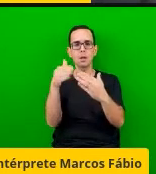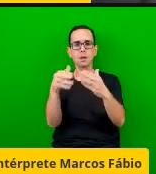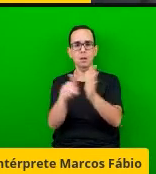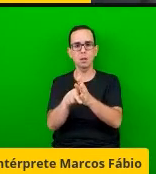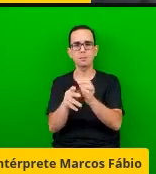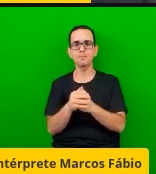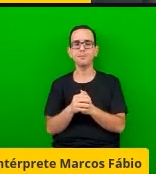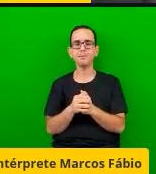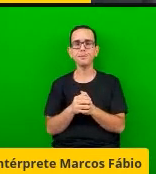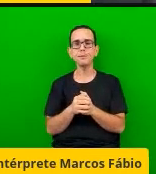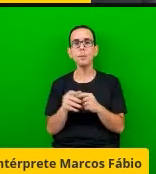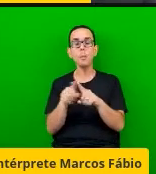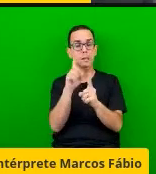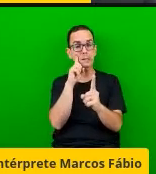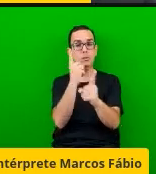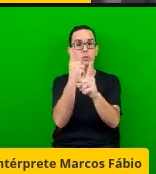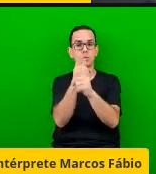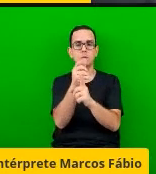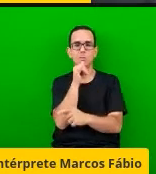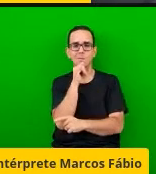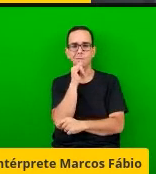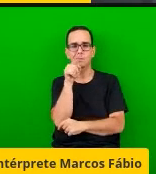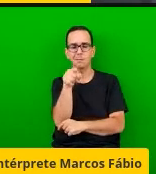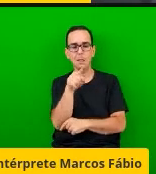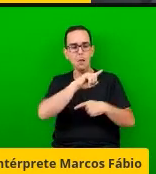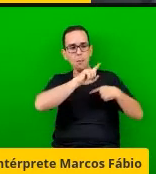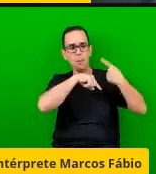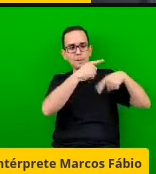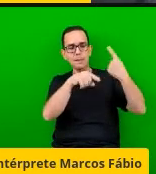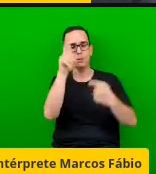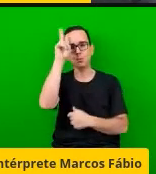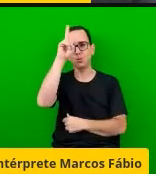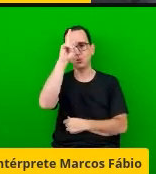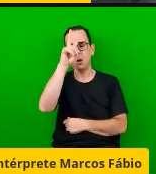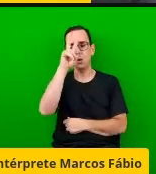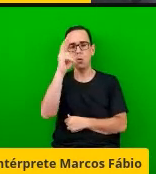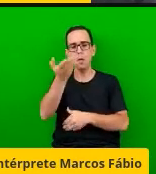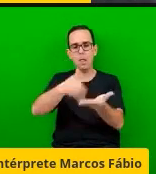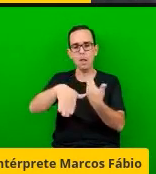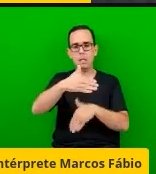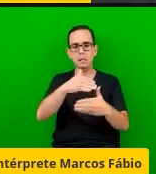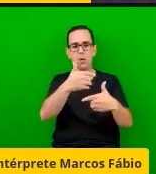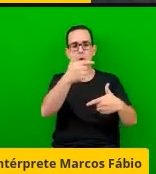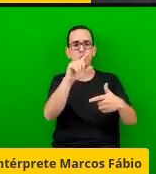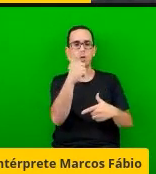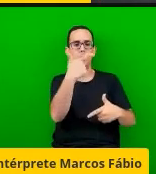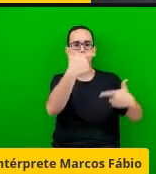vai se contrapor, por exemplo, ao processo histórico da relação entre a geografia política e